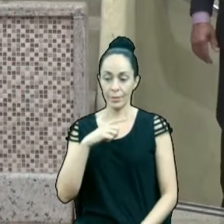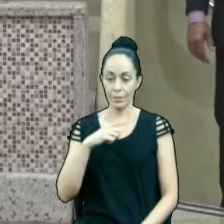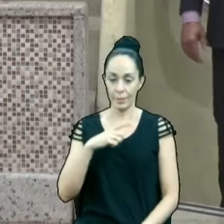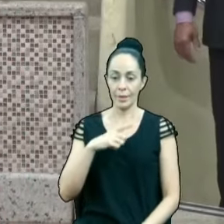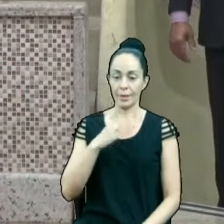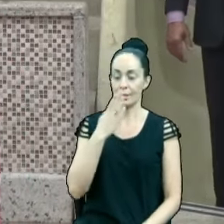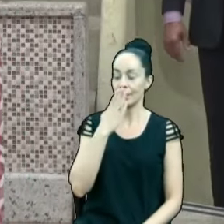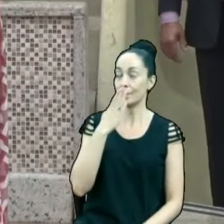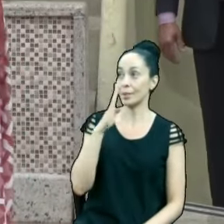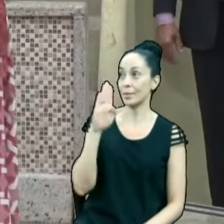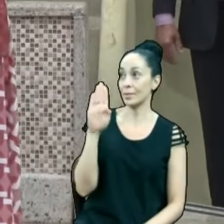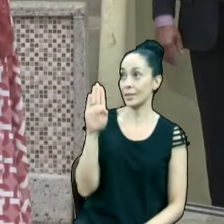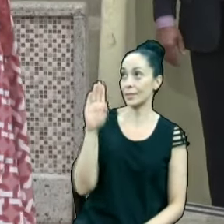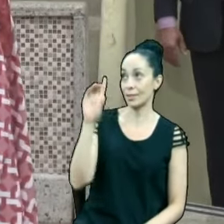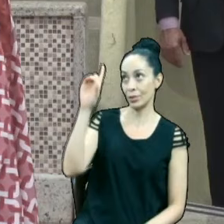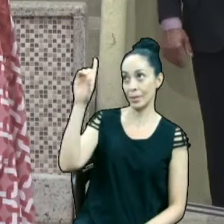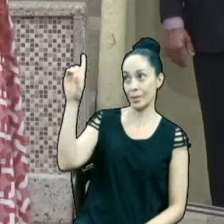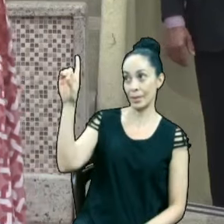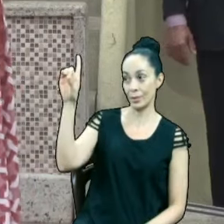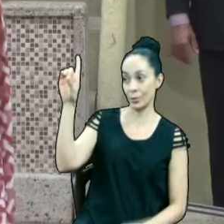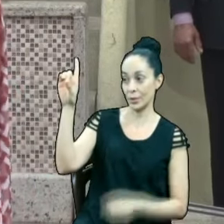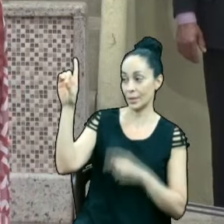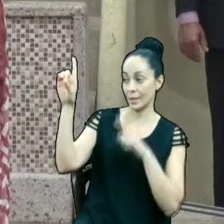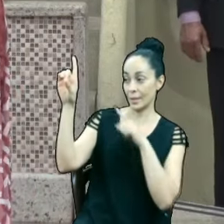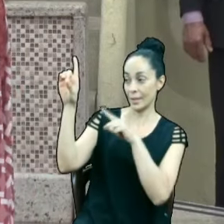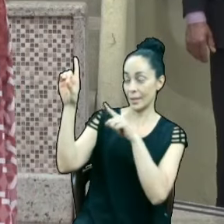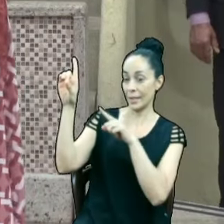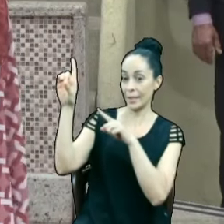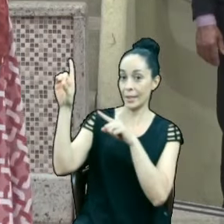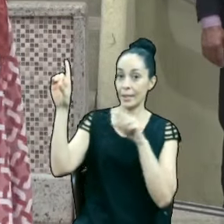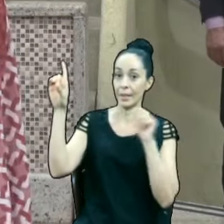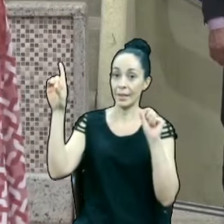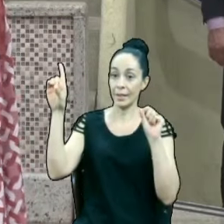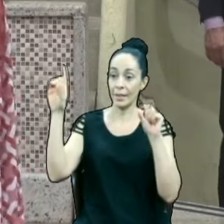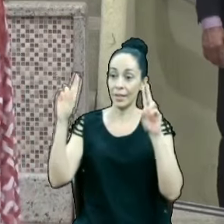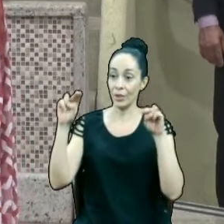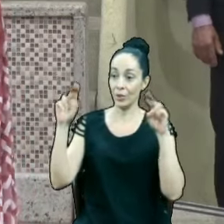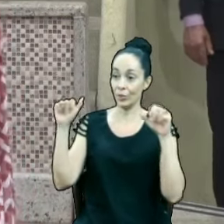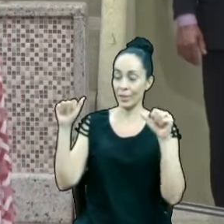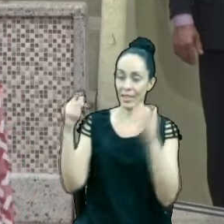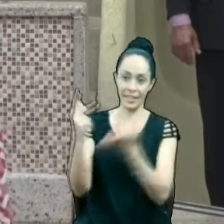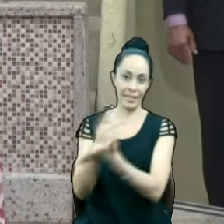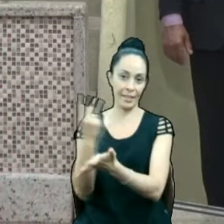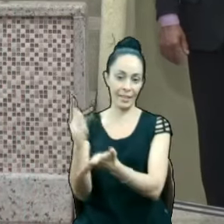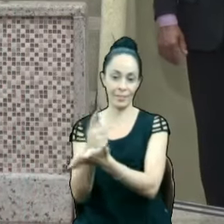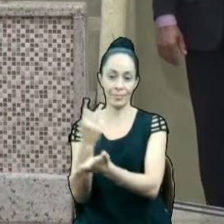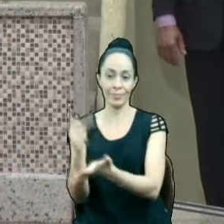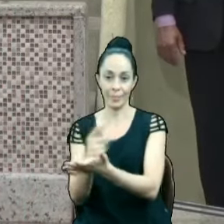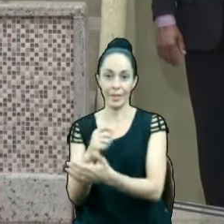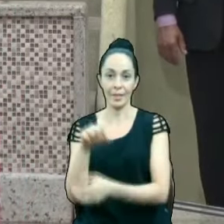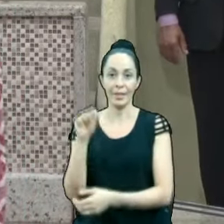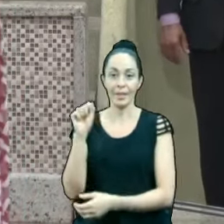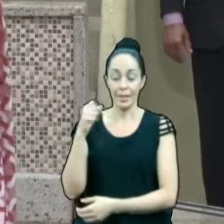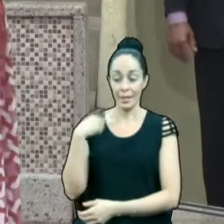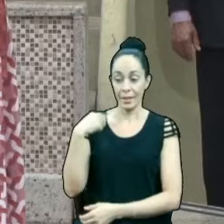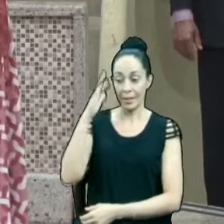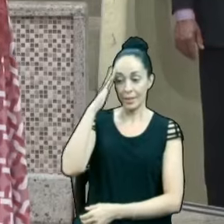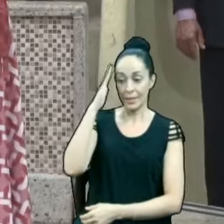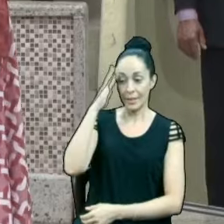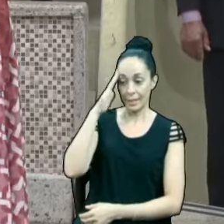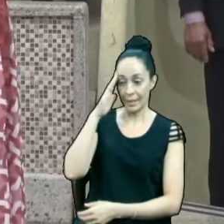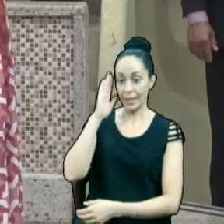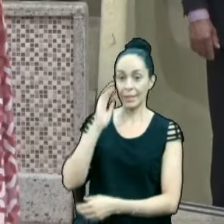promessa e quem não é que é do outro lado sim